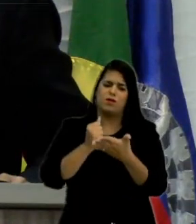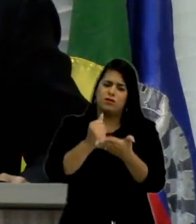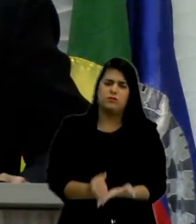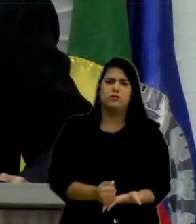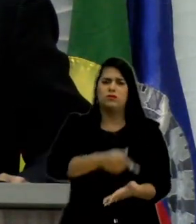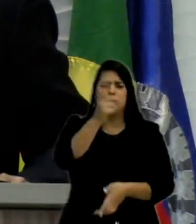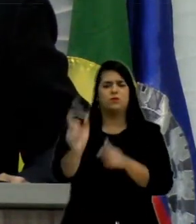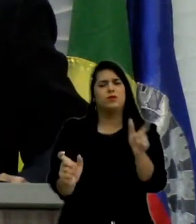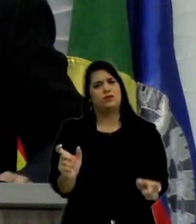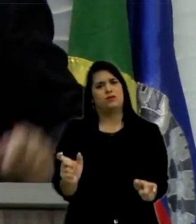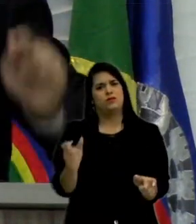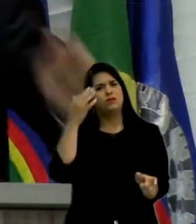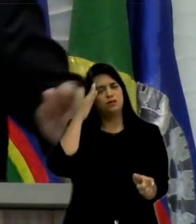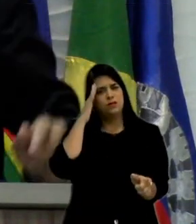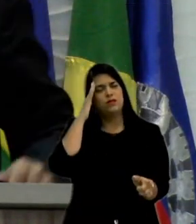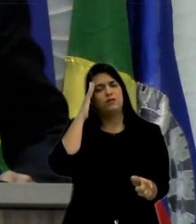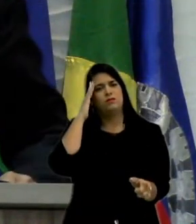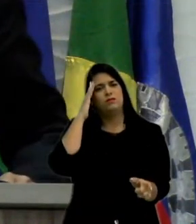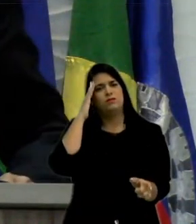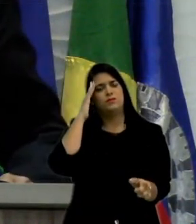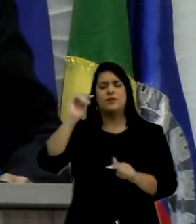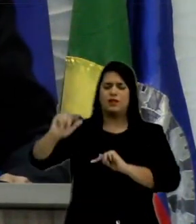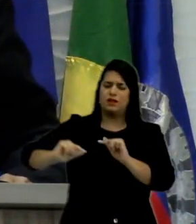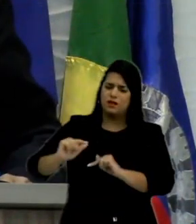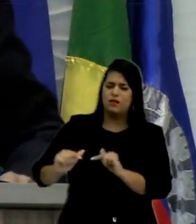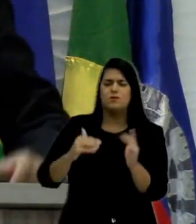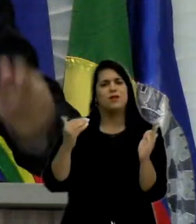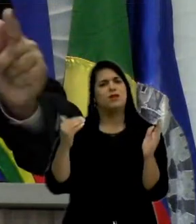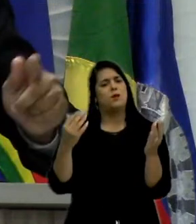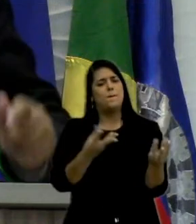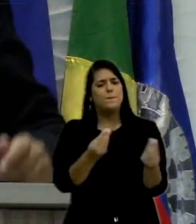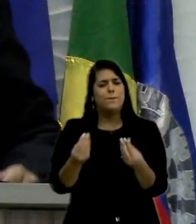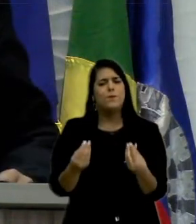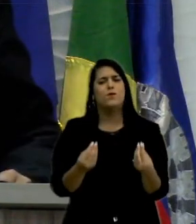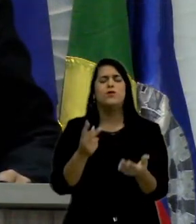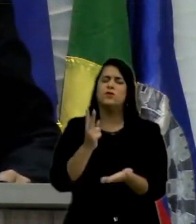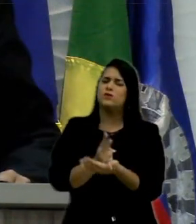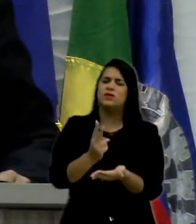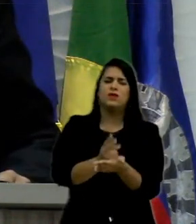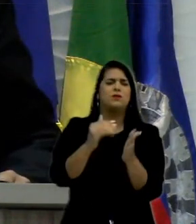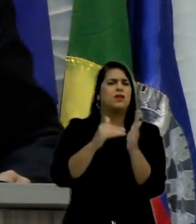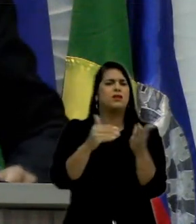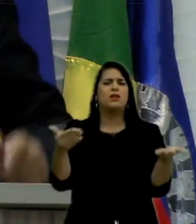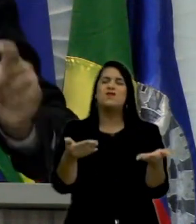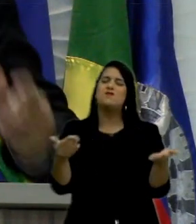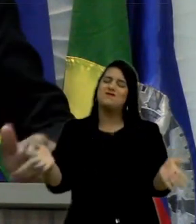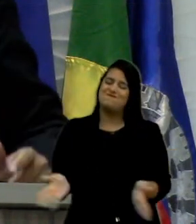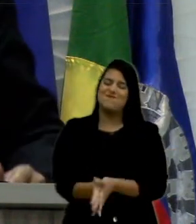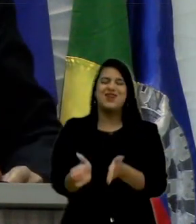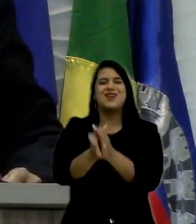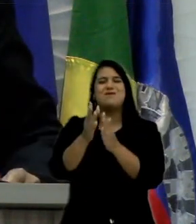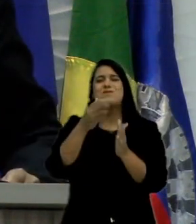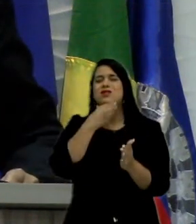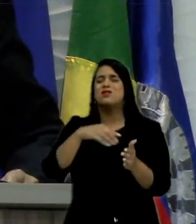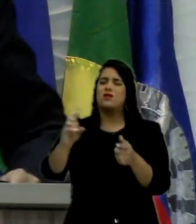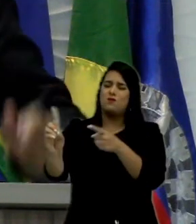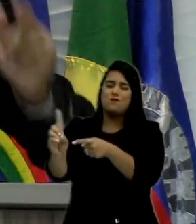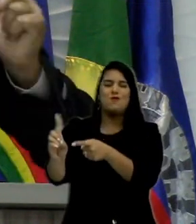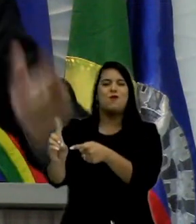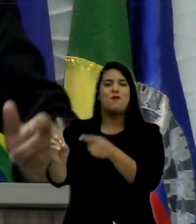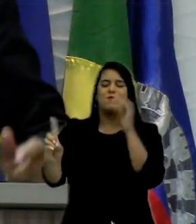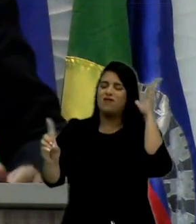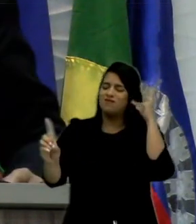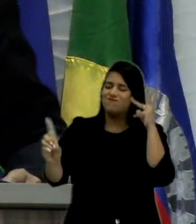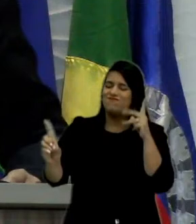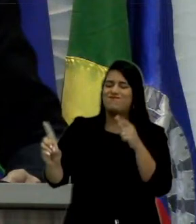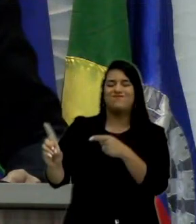de São Bento trabalhou e trabalha até hoje. Parabéns a seu José de Almeida, parabéns a esse grupo político,